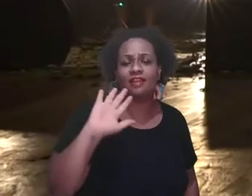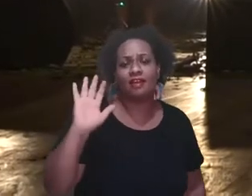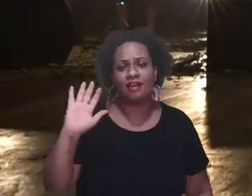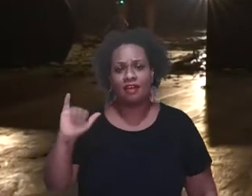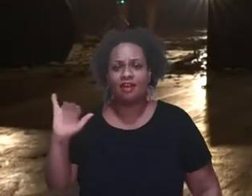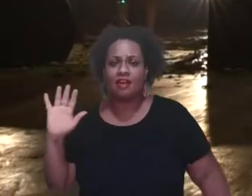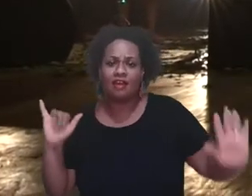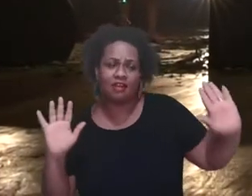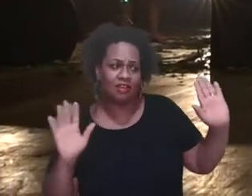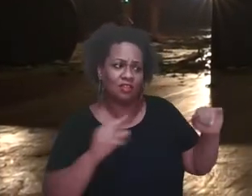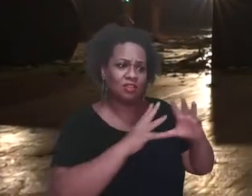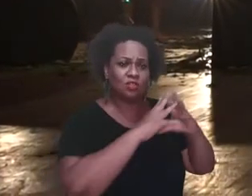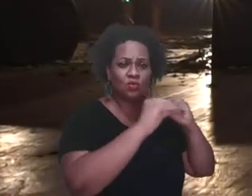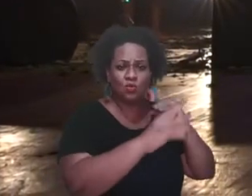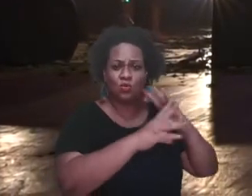Adeus